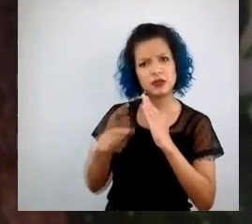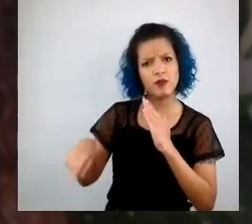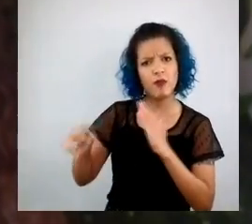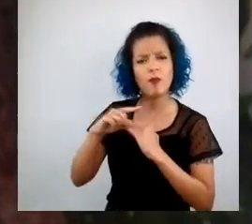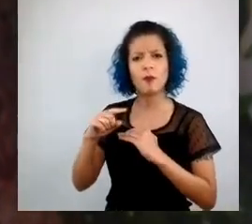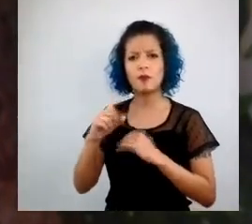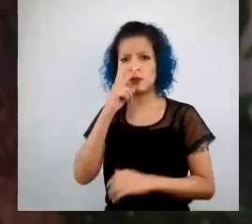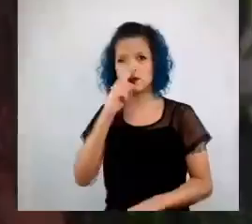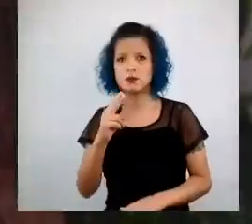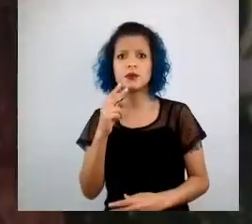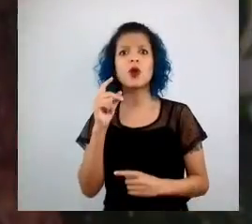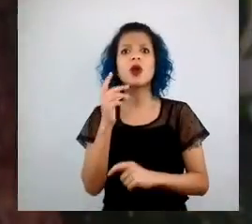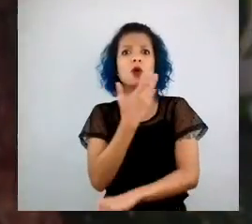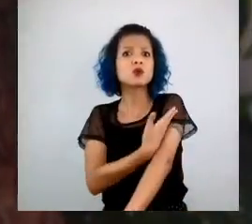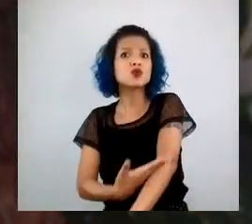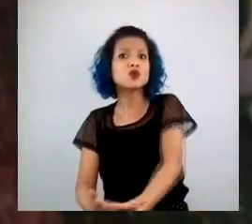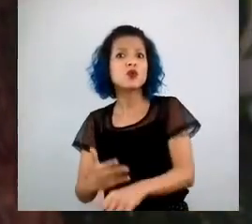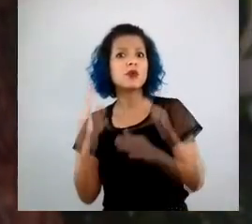relação à diversidade.